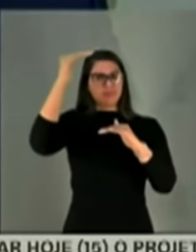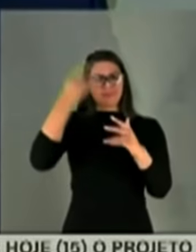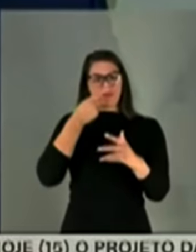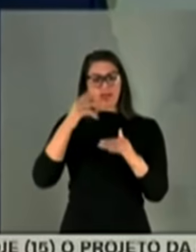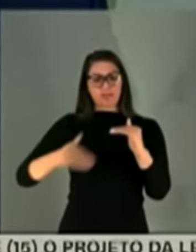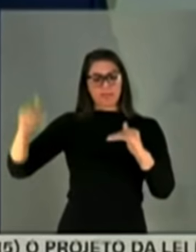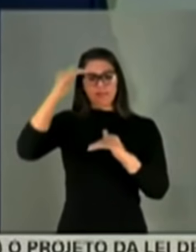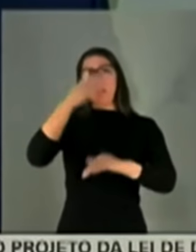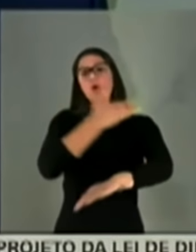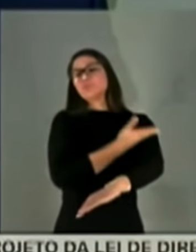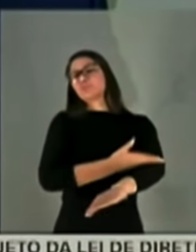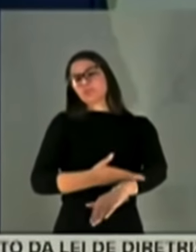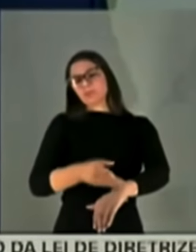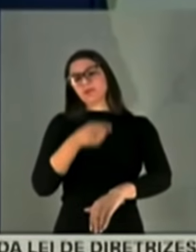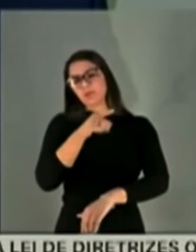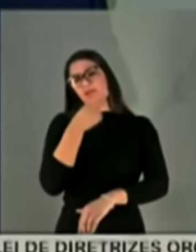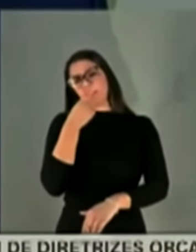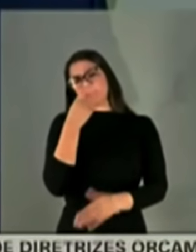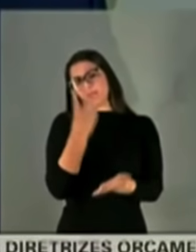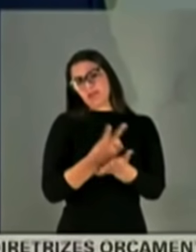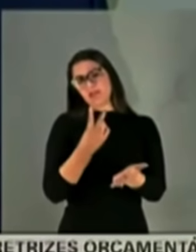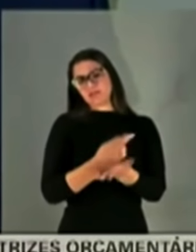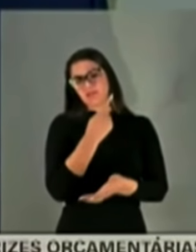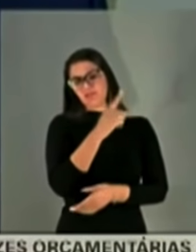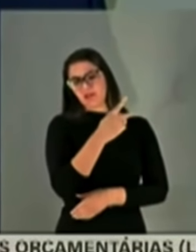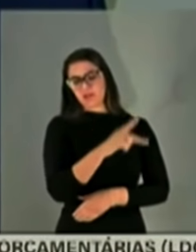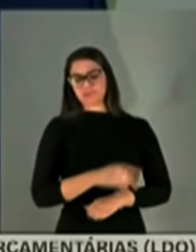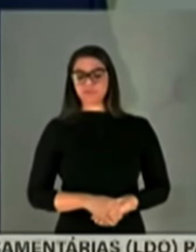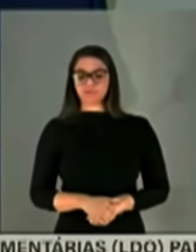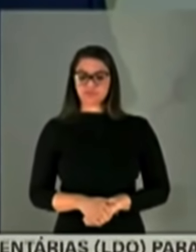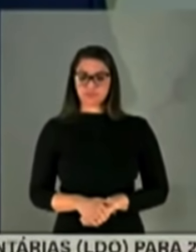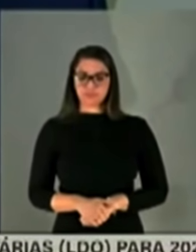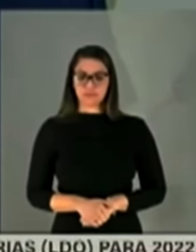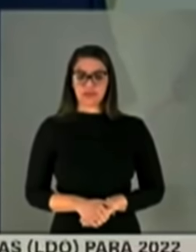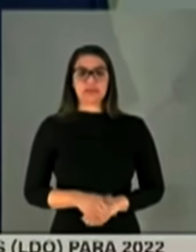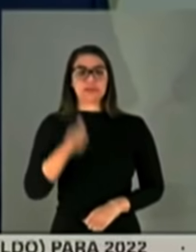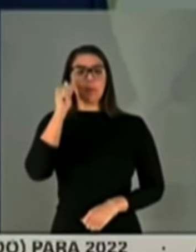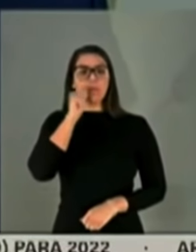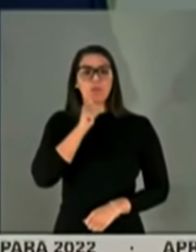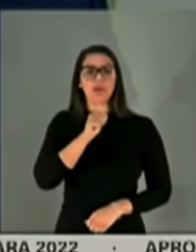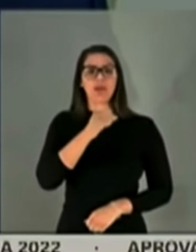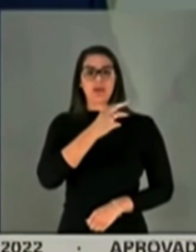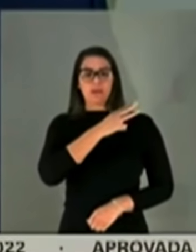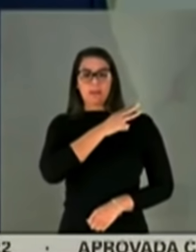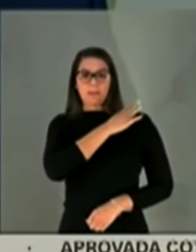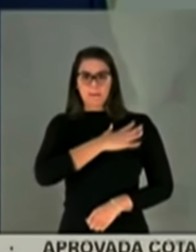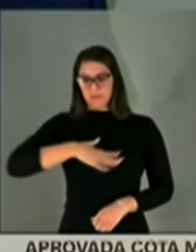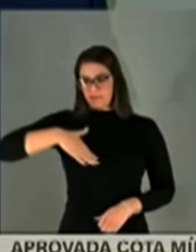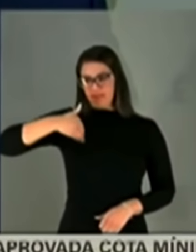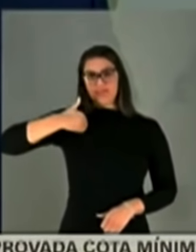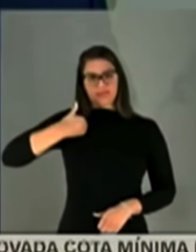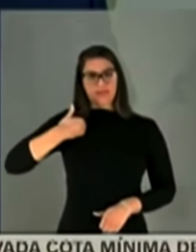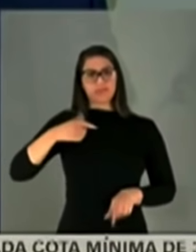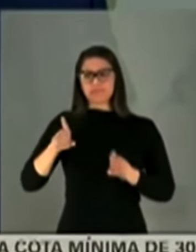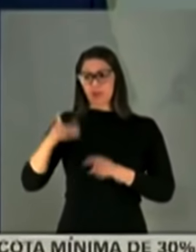é acostumado com ele, inclusive, como ele mencionou recentemente, aí vazou na imprensa, da Michelle Bolsonaro, que é um absurdo aquilo lá também.